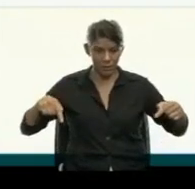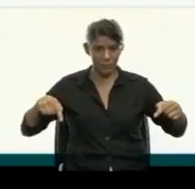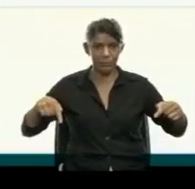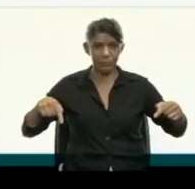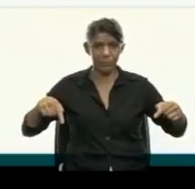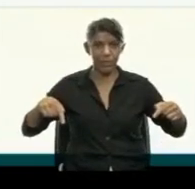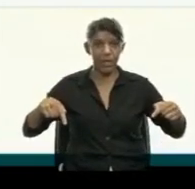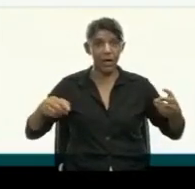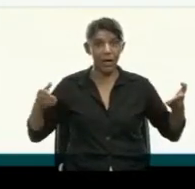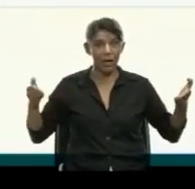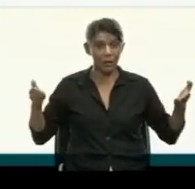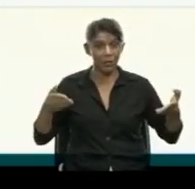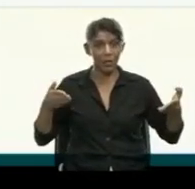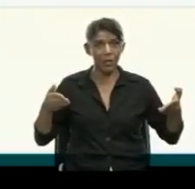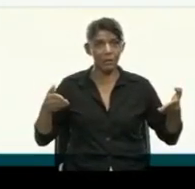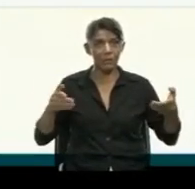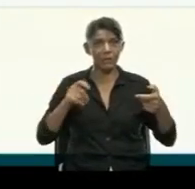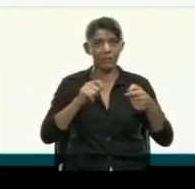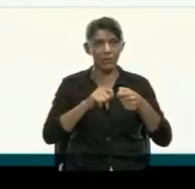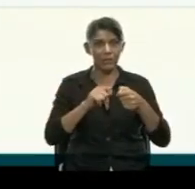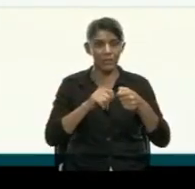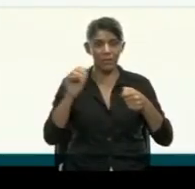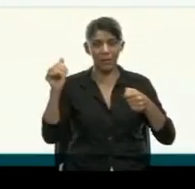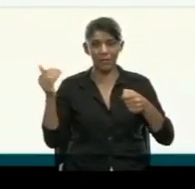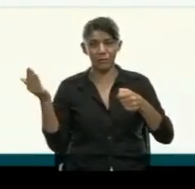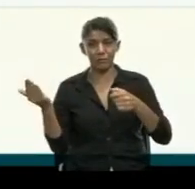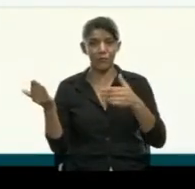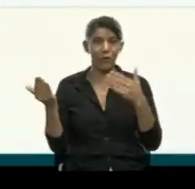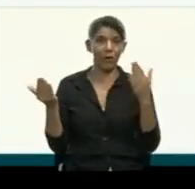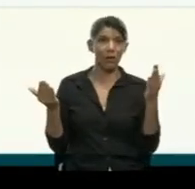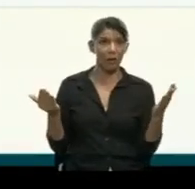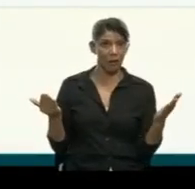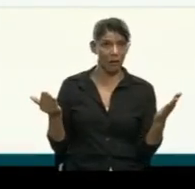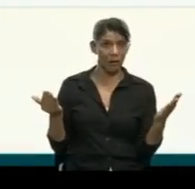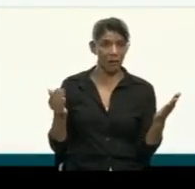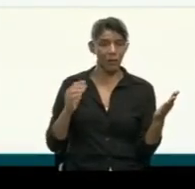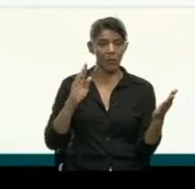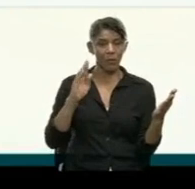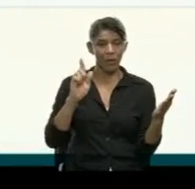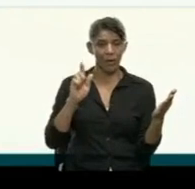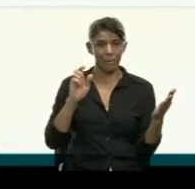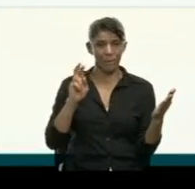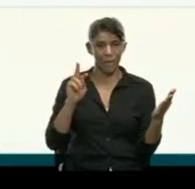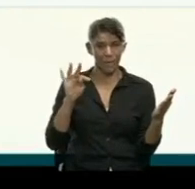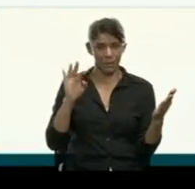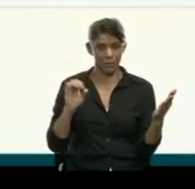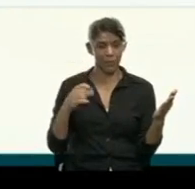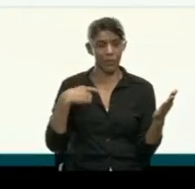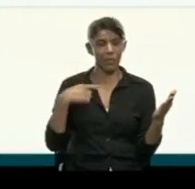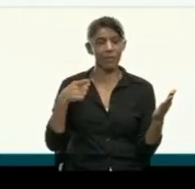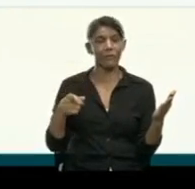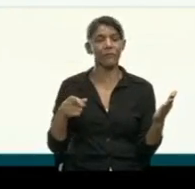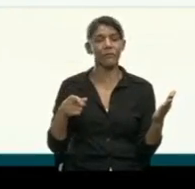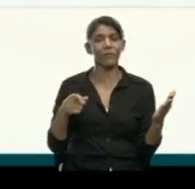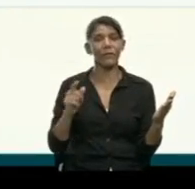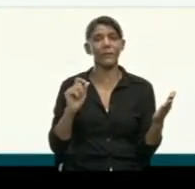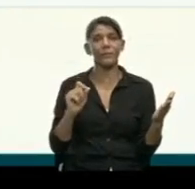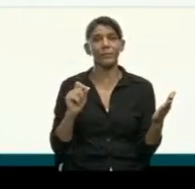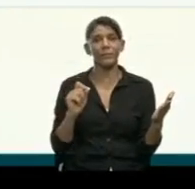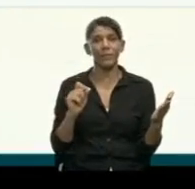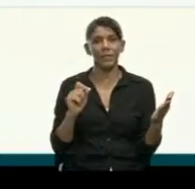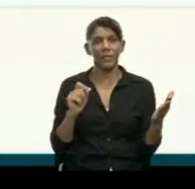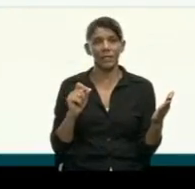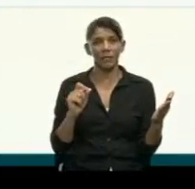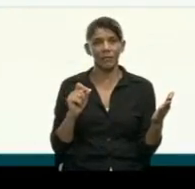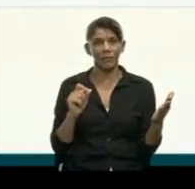hoje, a gente vai puxar um gabarito do lado de fora, tá? E a gente vai agora locar